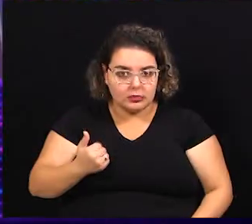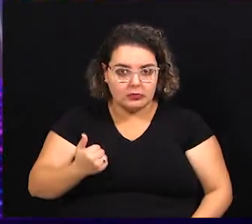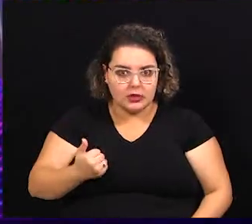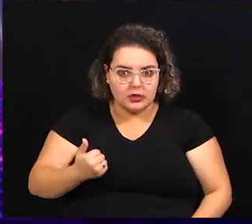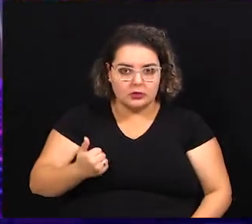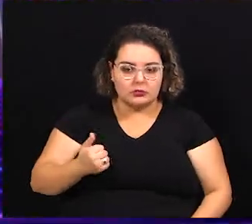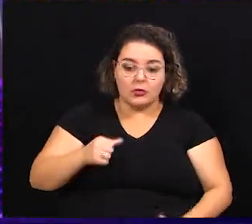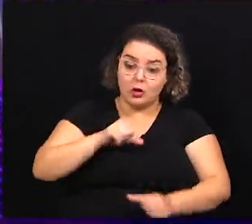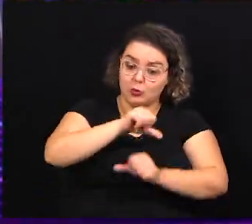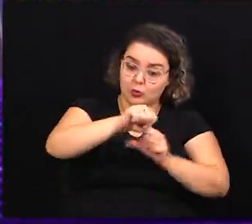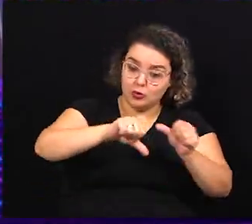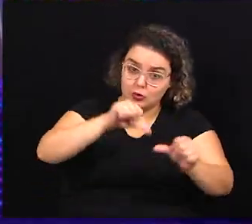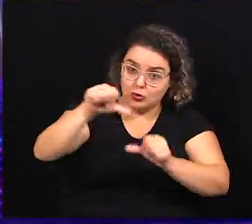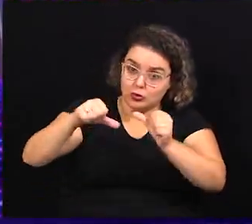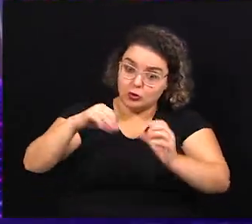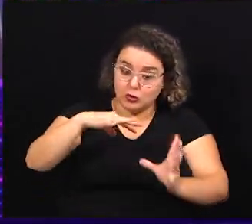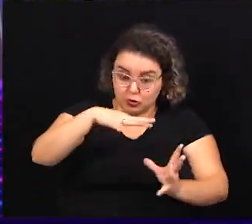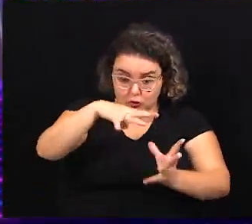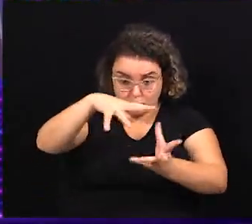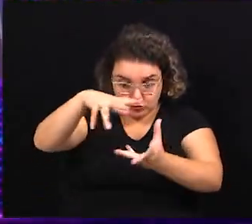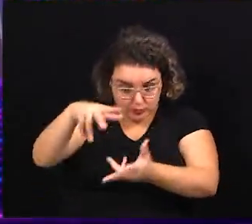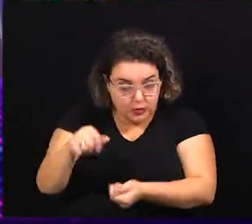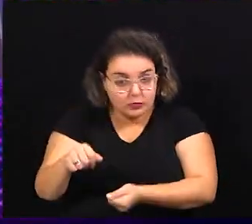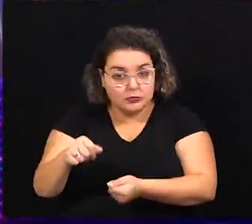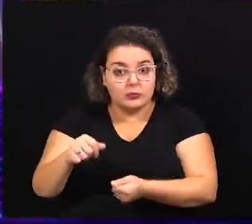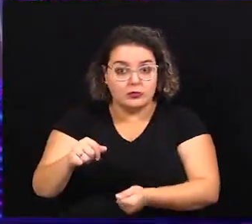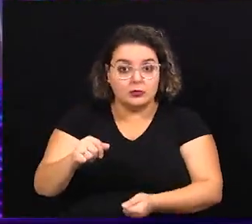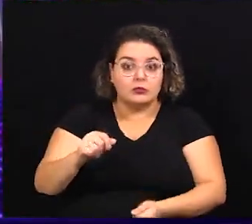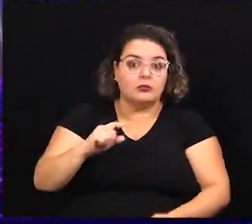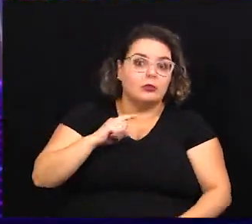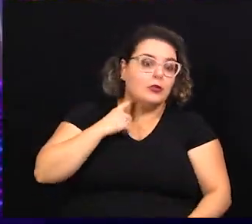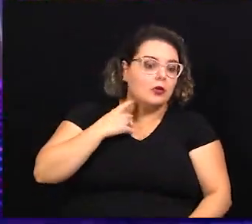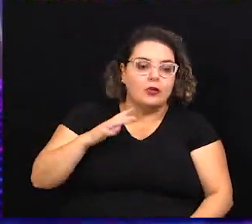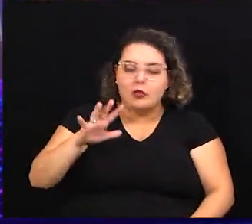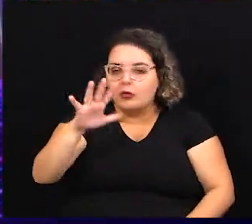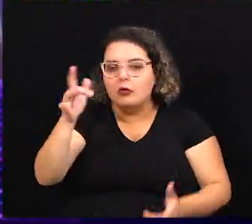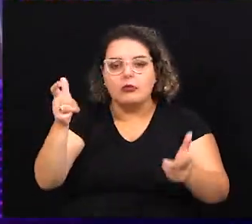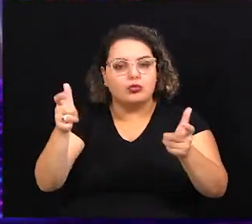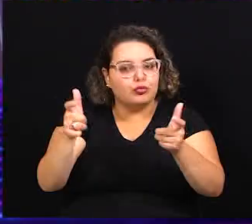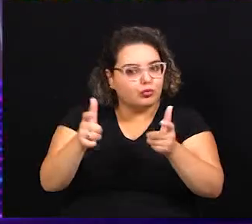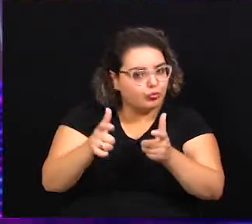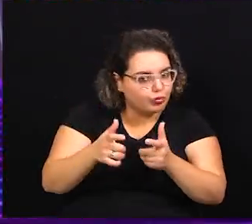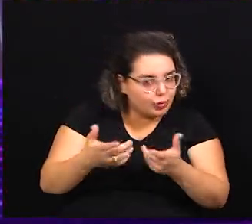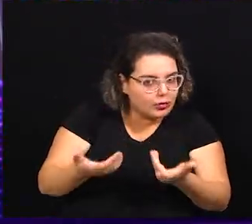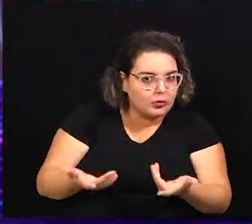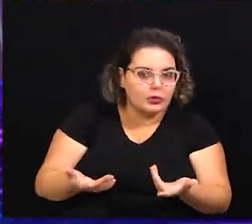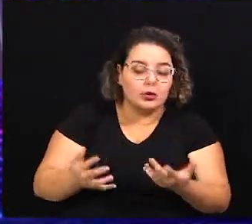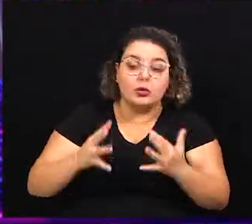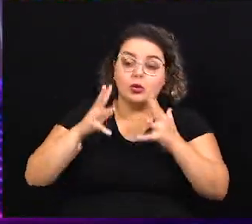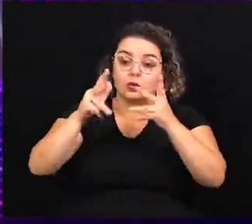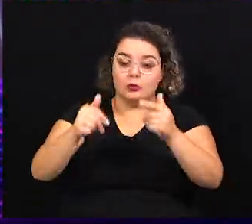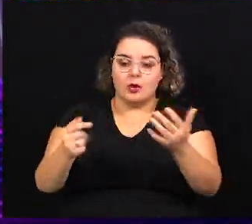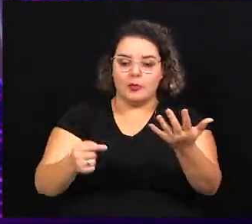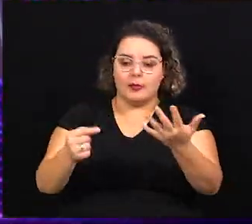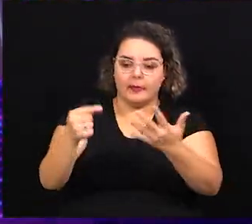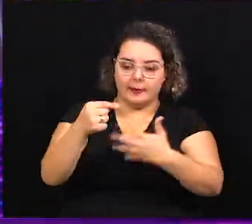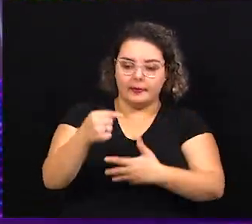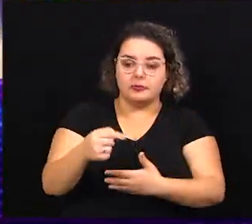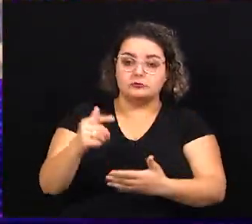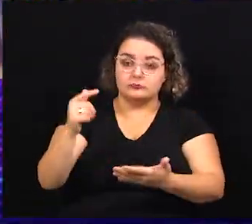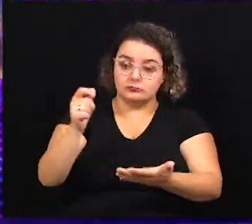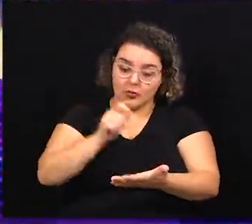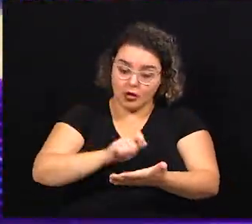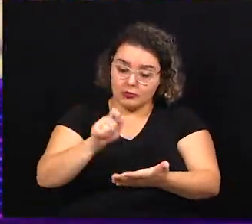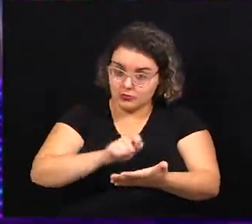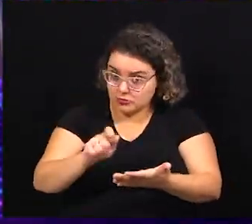da cadeia alimentar, acontecem mudanças planetárias. A poluição não é mais tão frequente, então todas